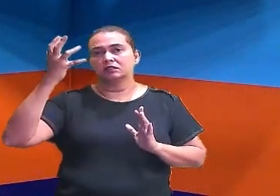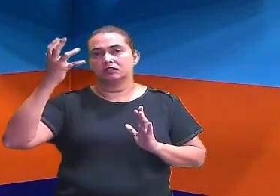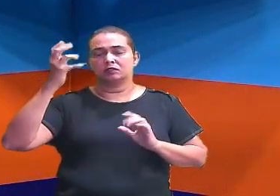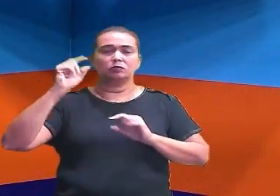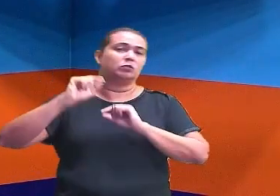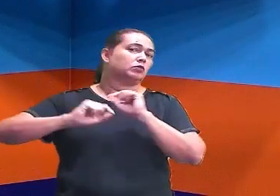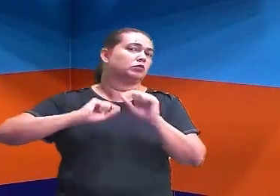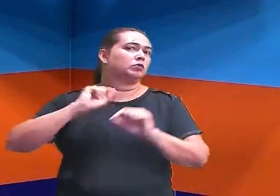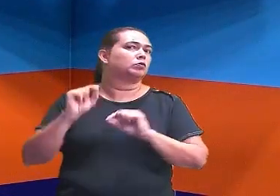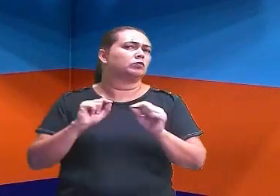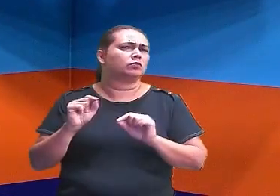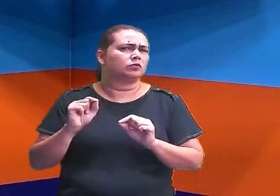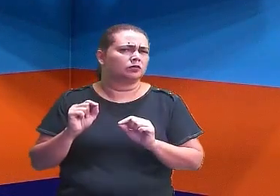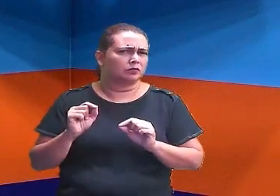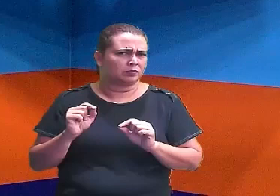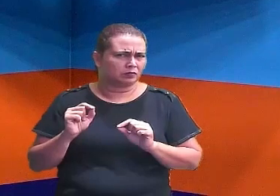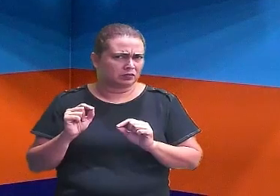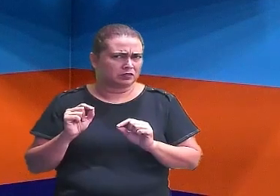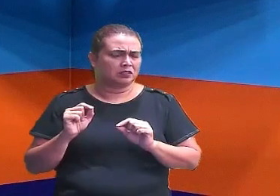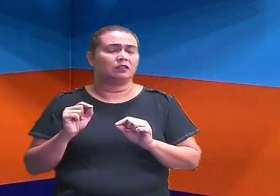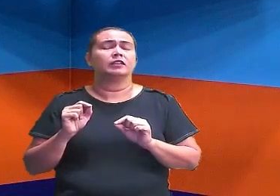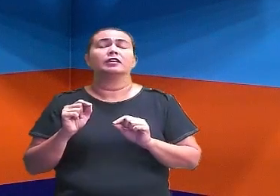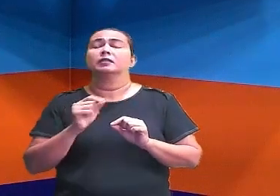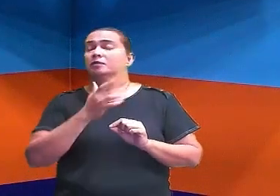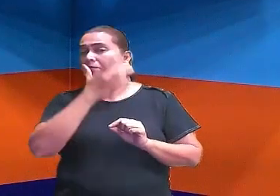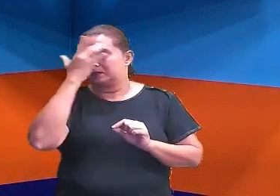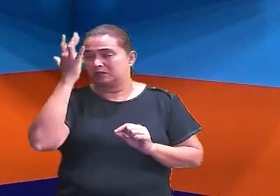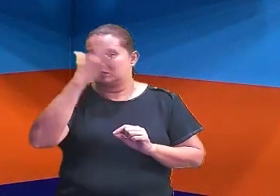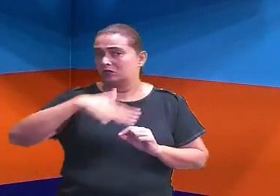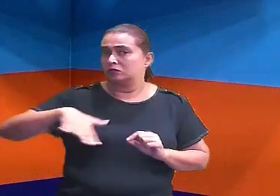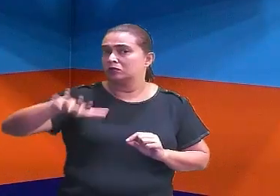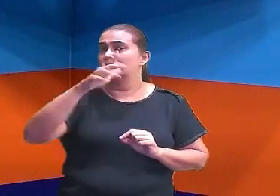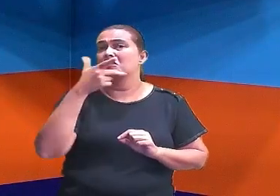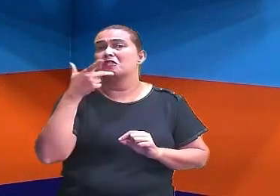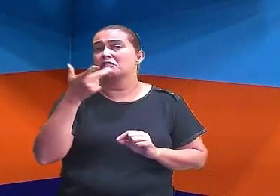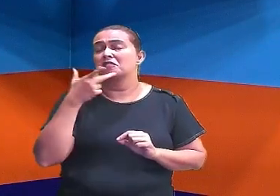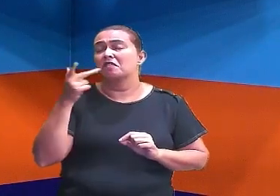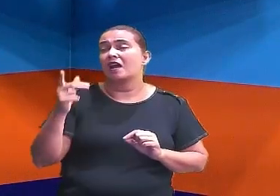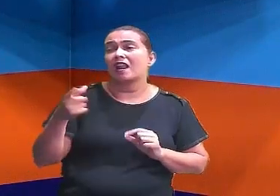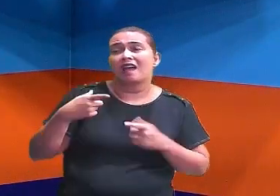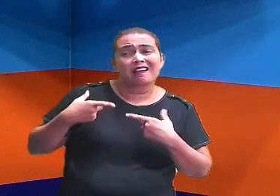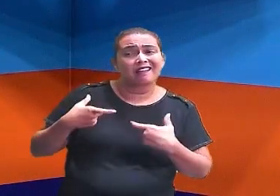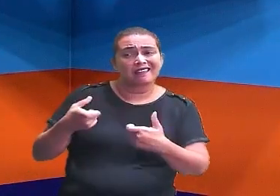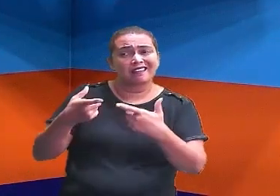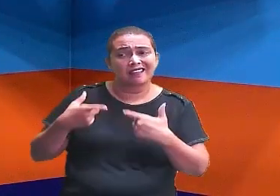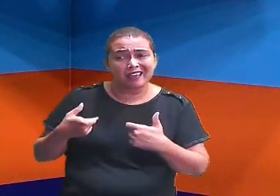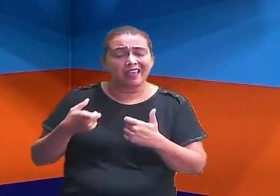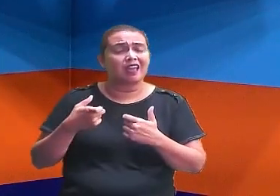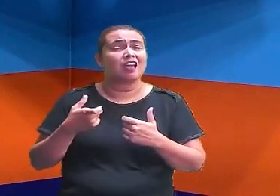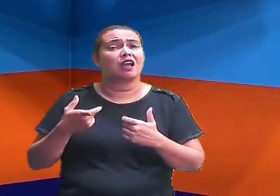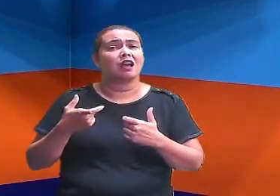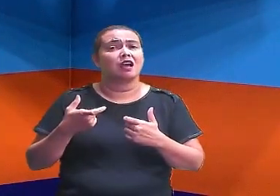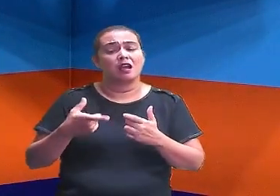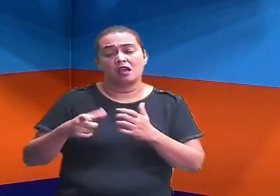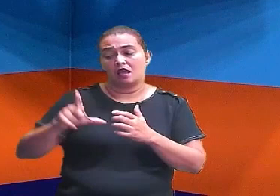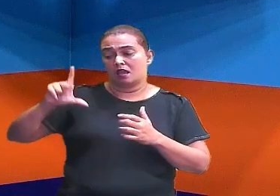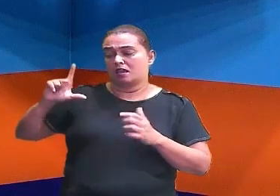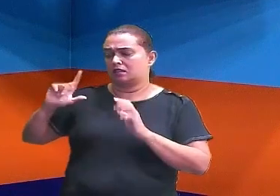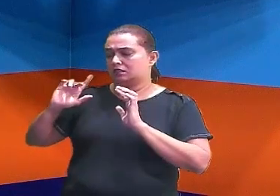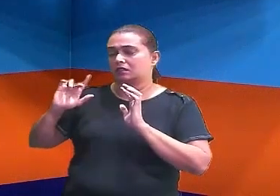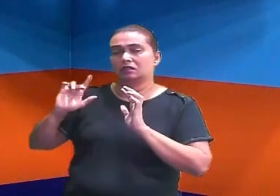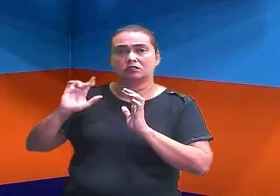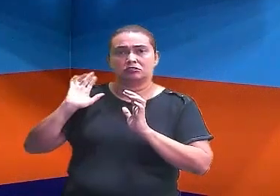daria fim a todas as outras guerras, né? Tamanho, né, dessa guerra ele vai ser extraordinário de fato.